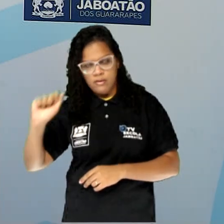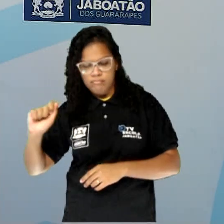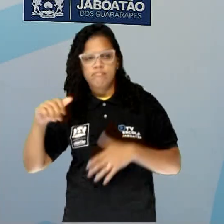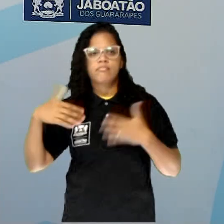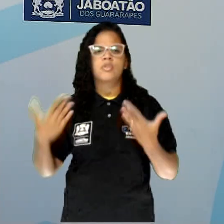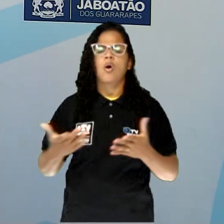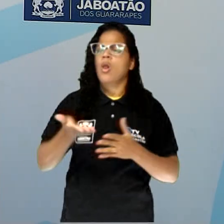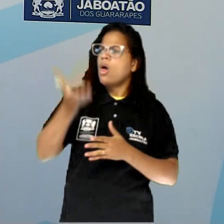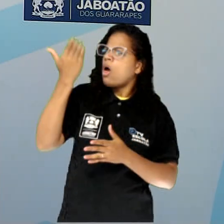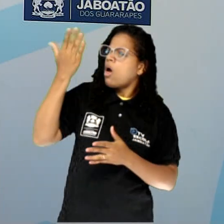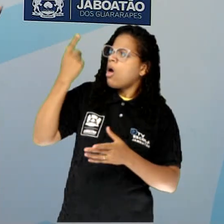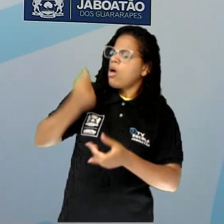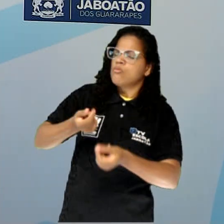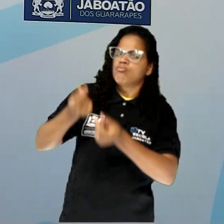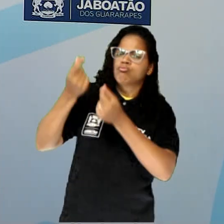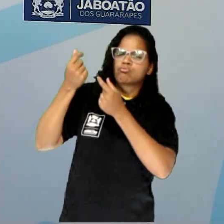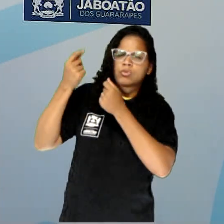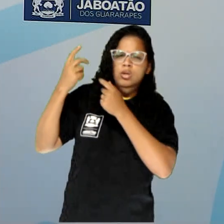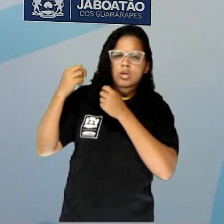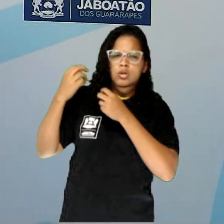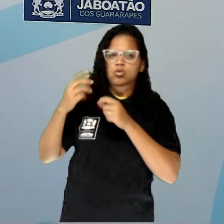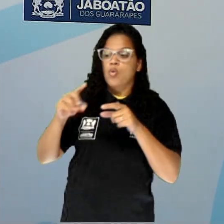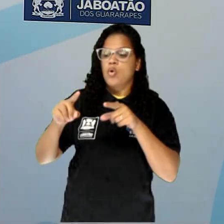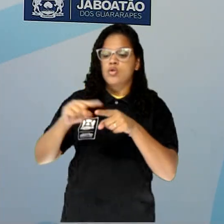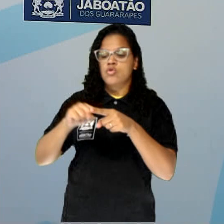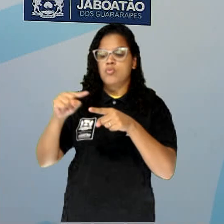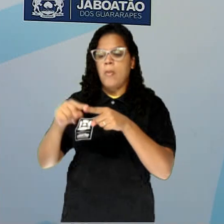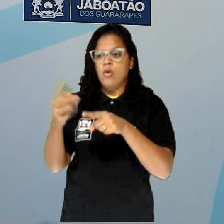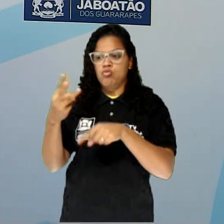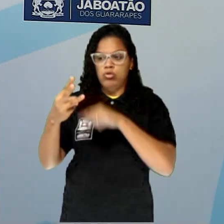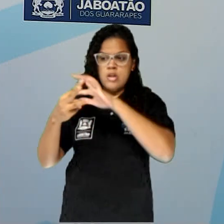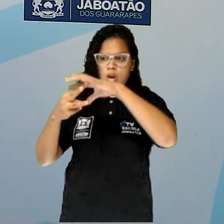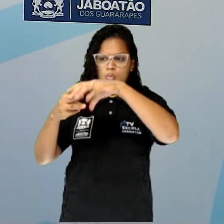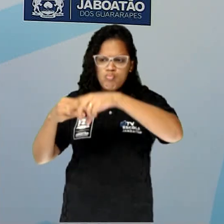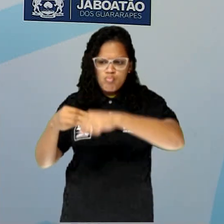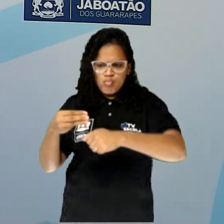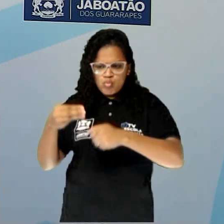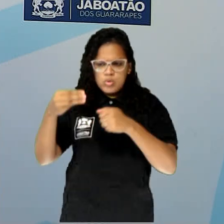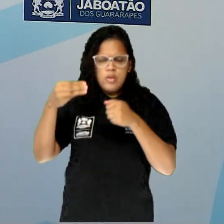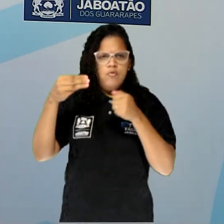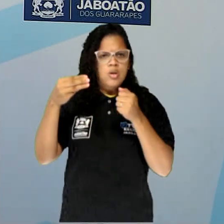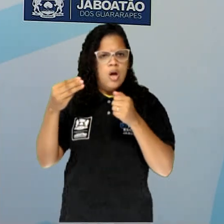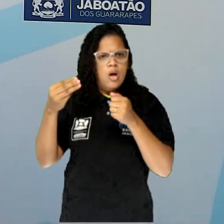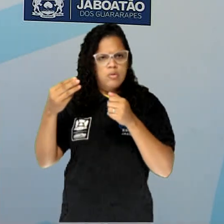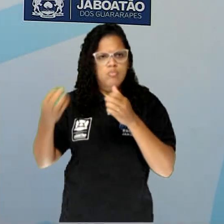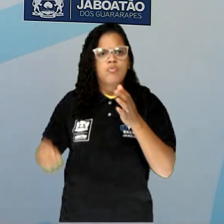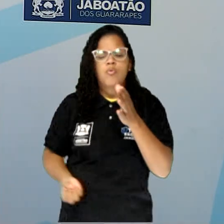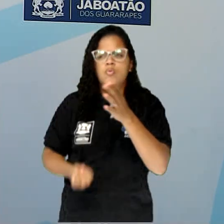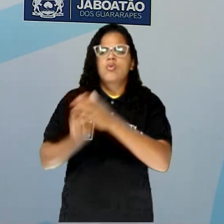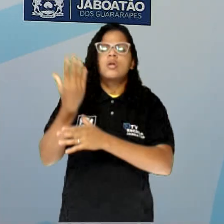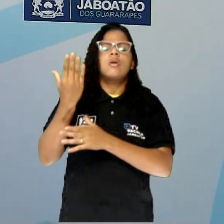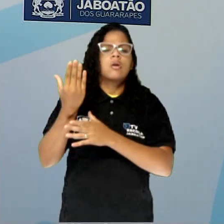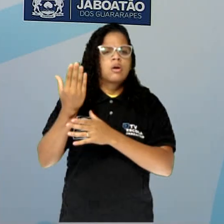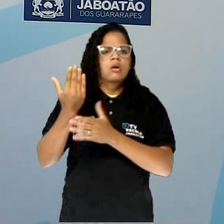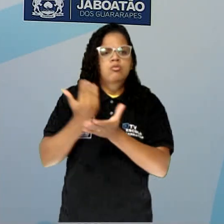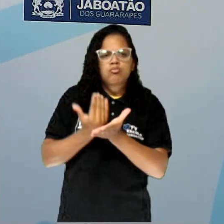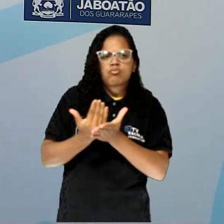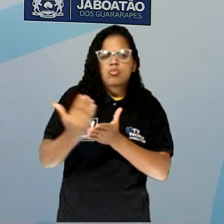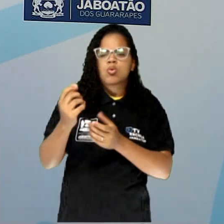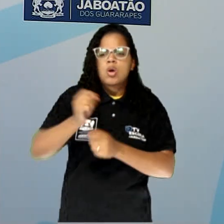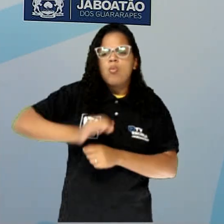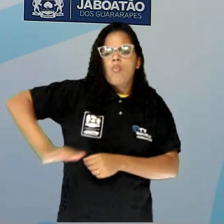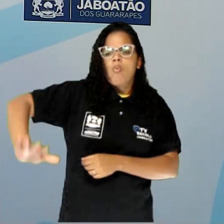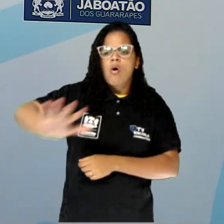início, eles eram como se fossem um só. E eles nasceram a partir de uma área onde